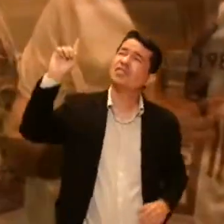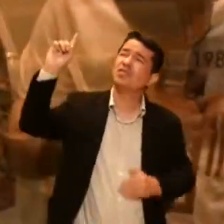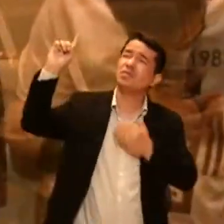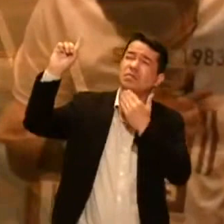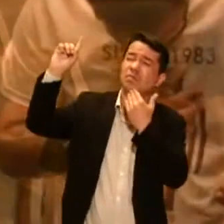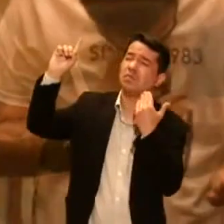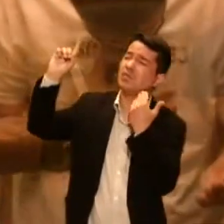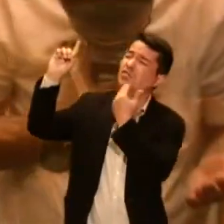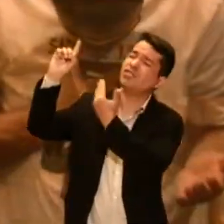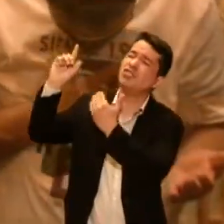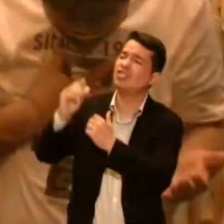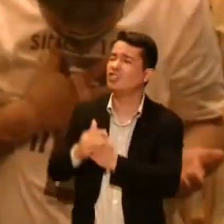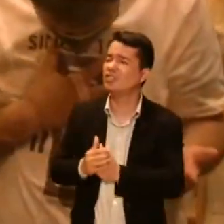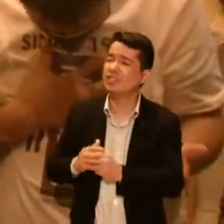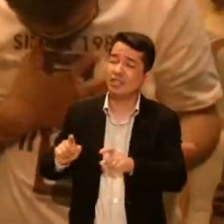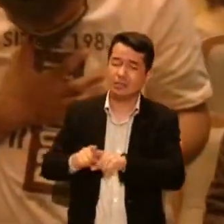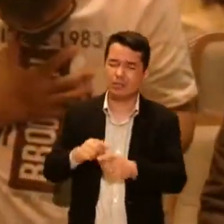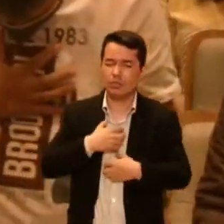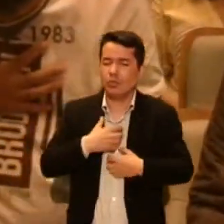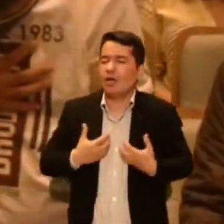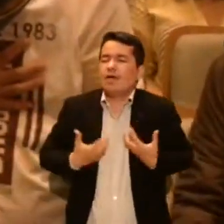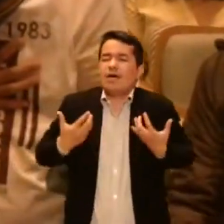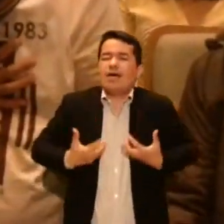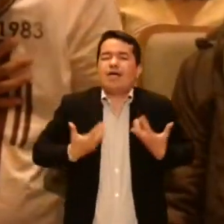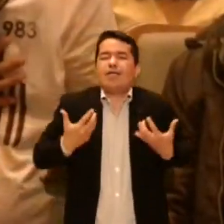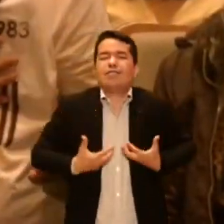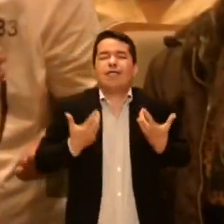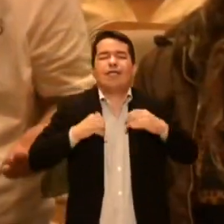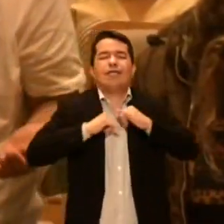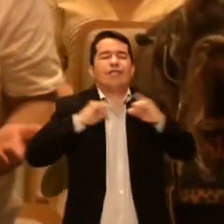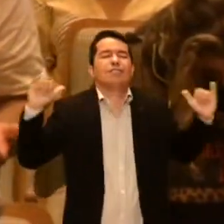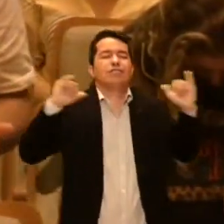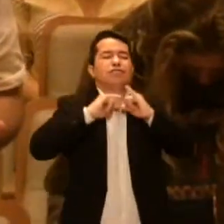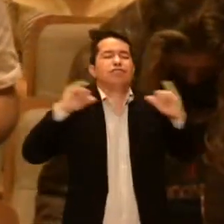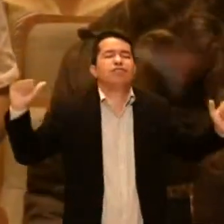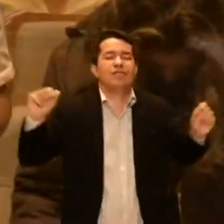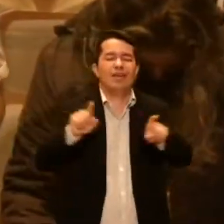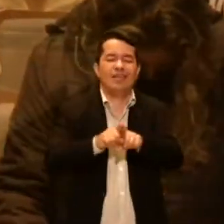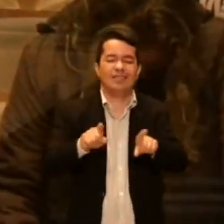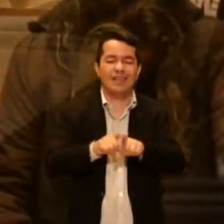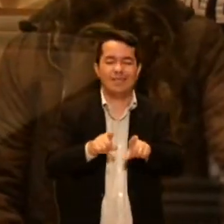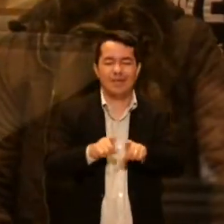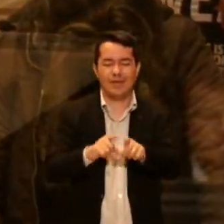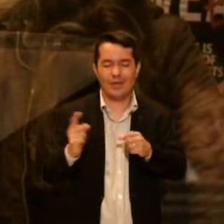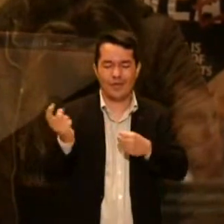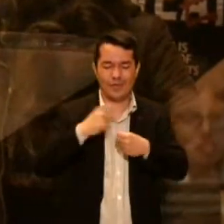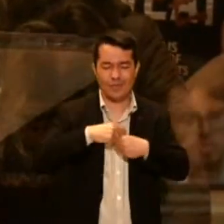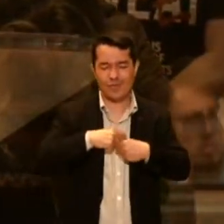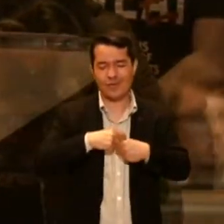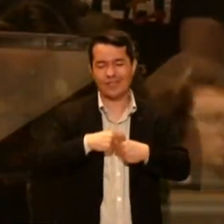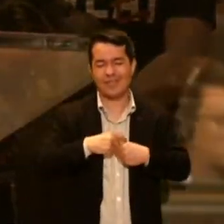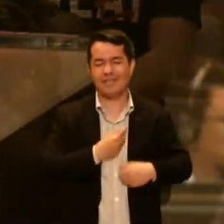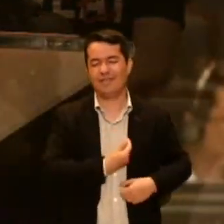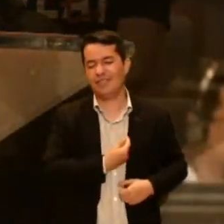Senhor, a alegria de promover e ser instrumento de restauração. É